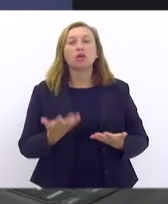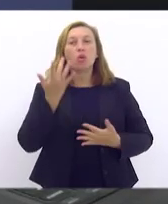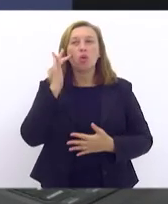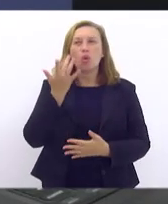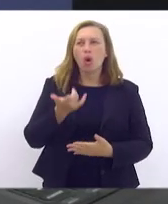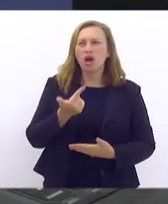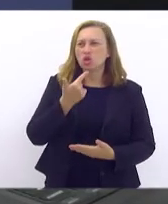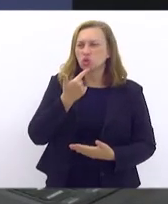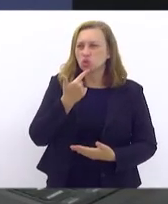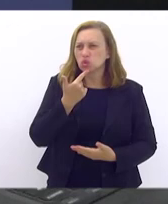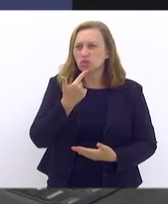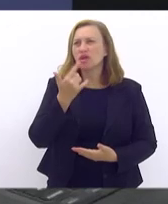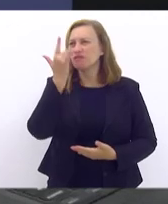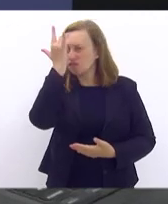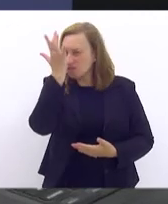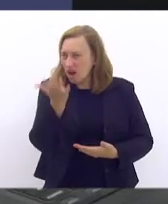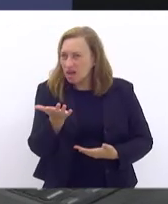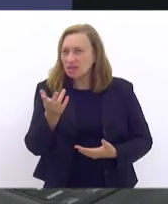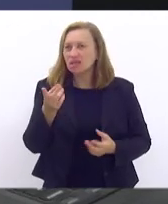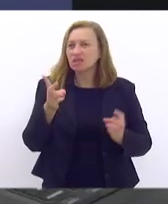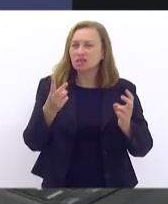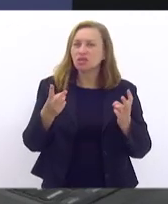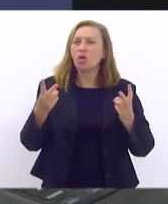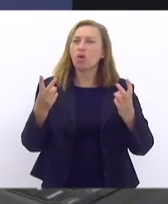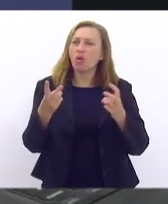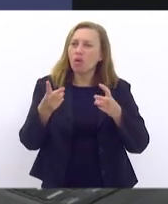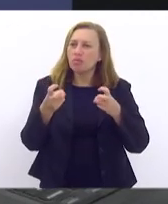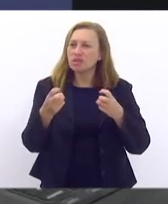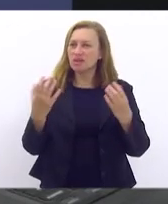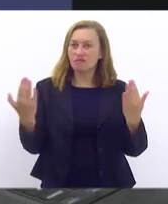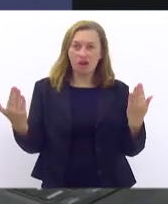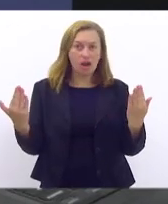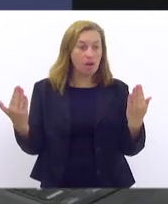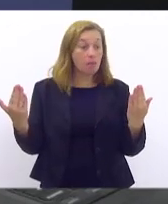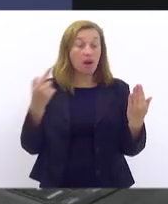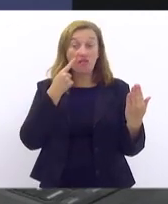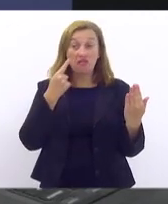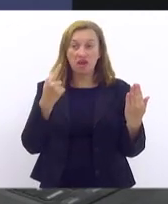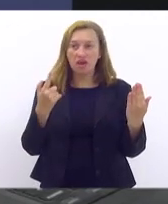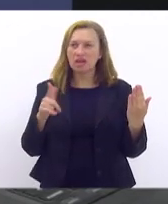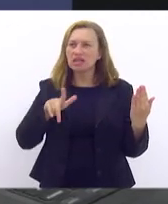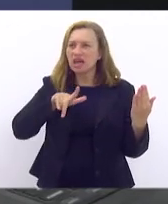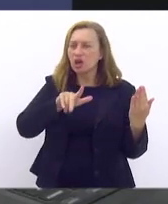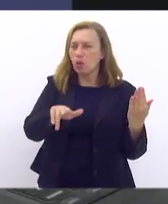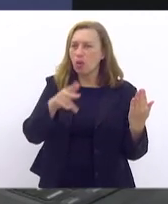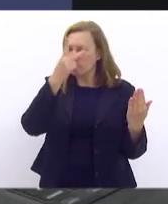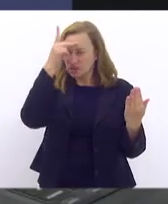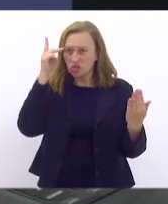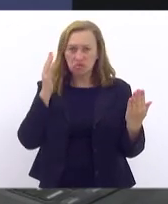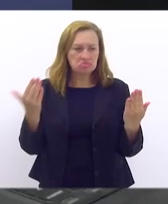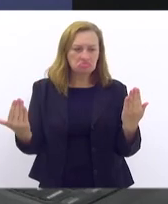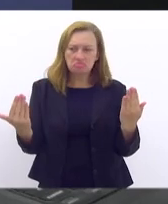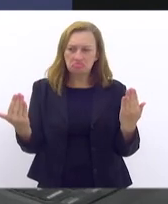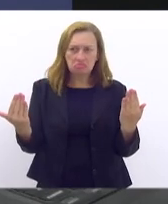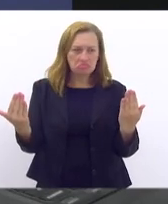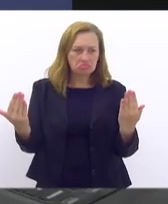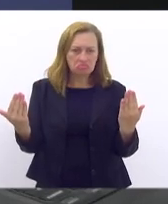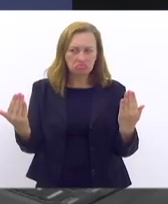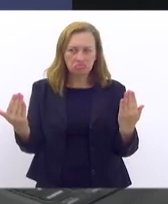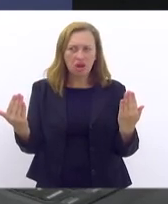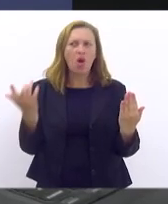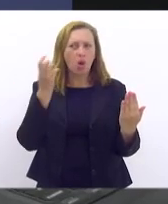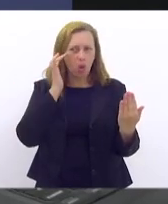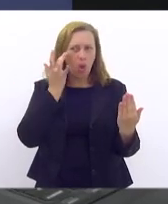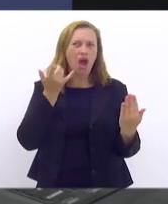fica fácil até de olhar um para o outro e ver se é a mesma pessoa. Eu